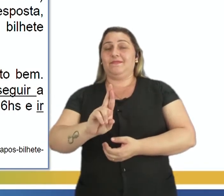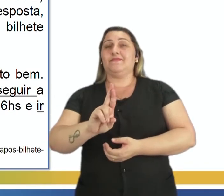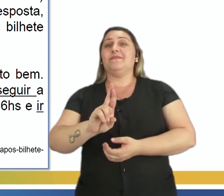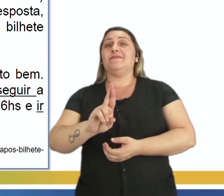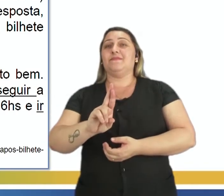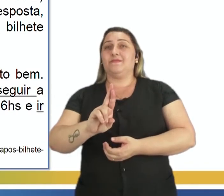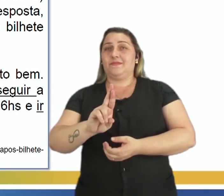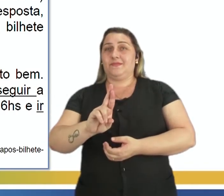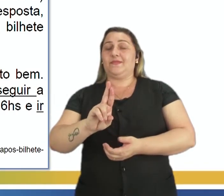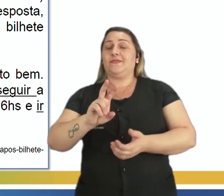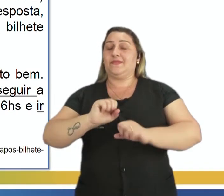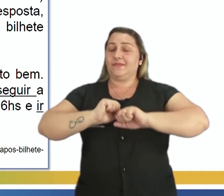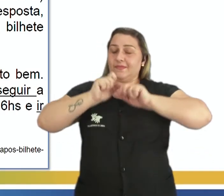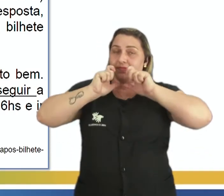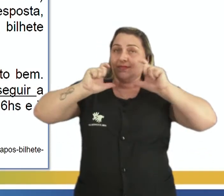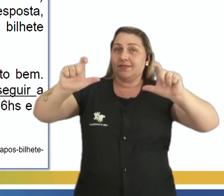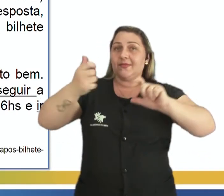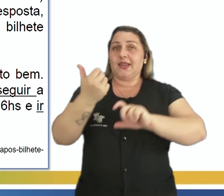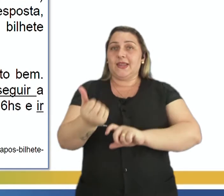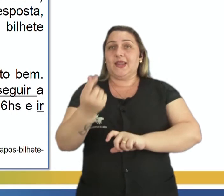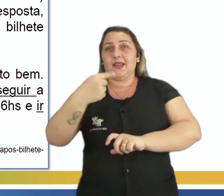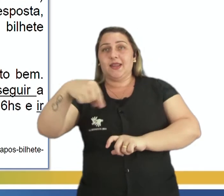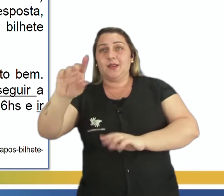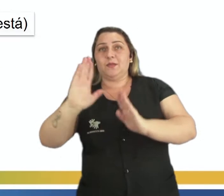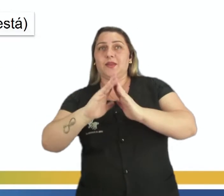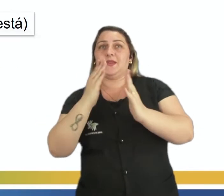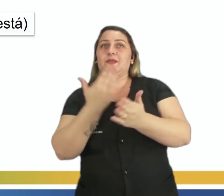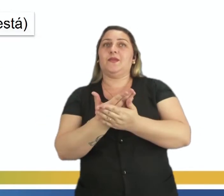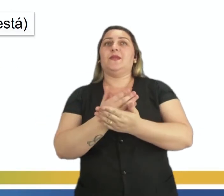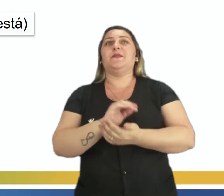foi acordar às 6 e ir à escola.